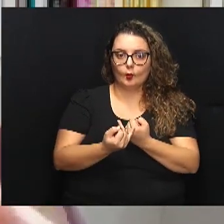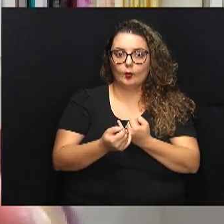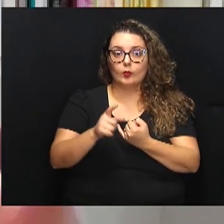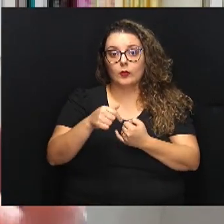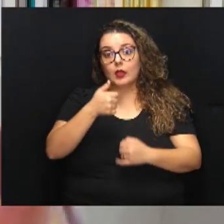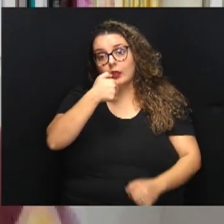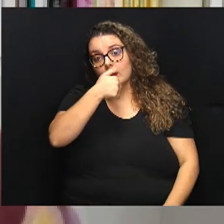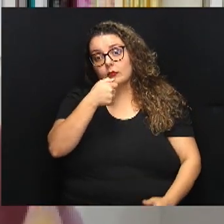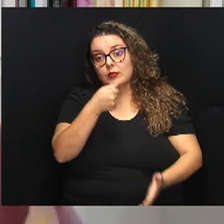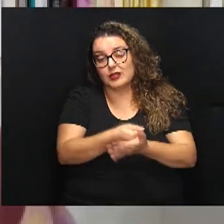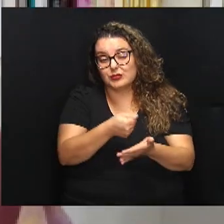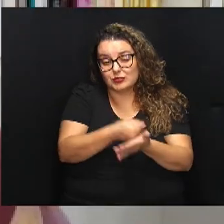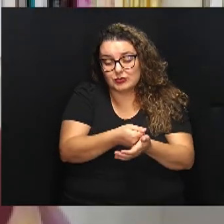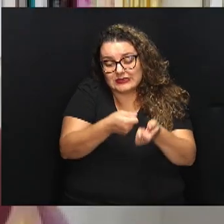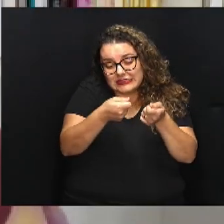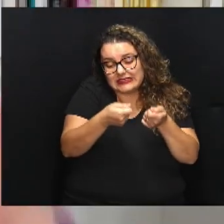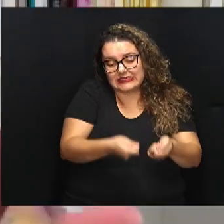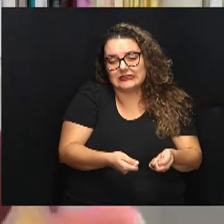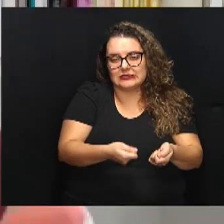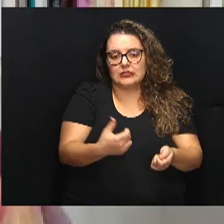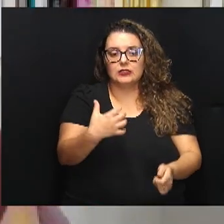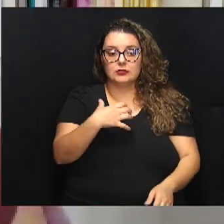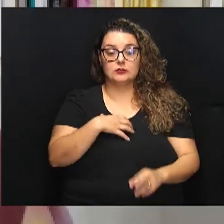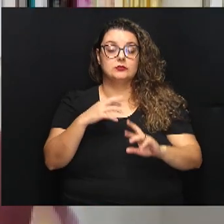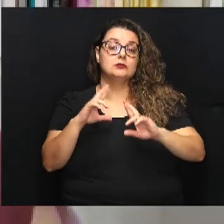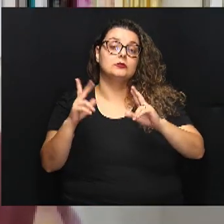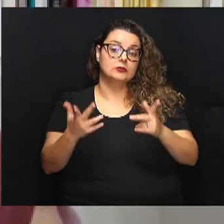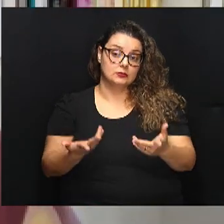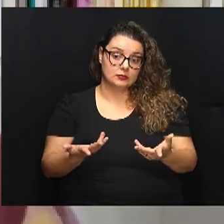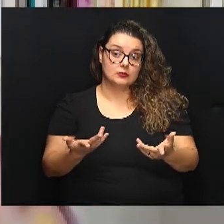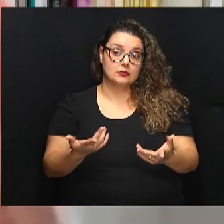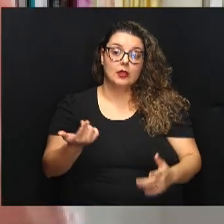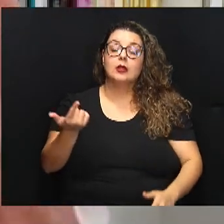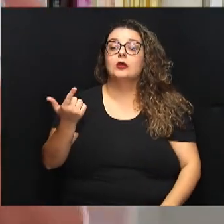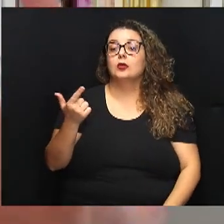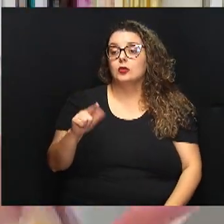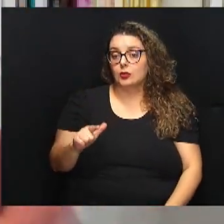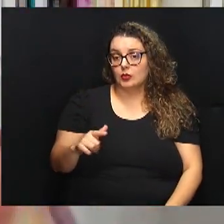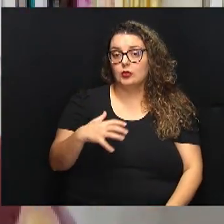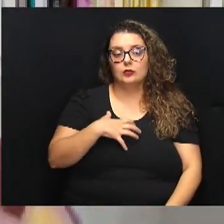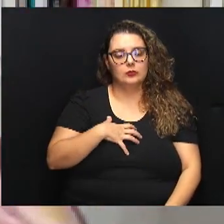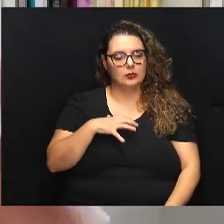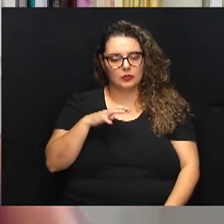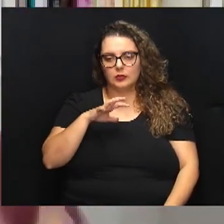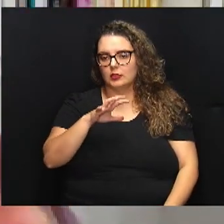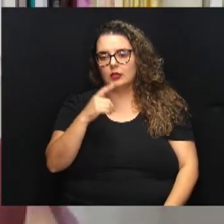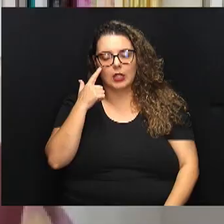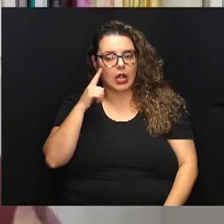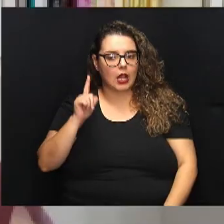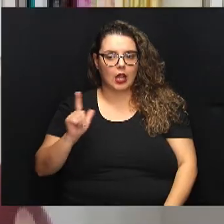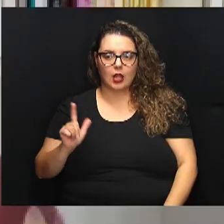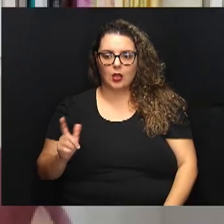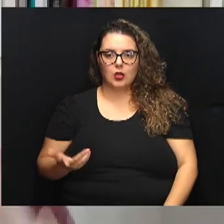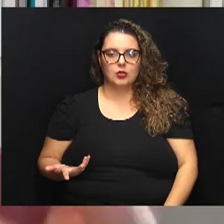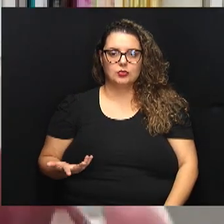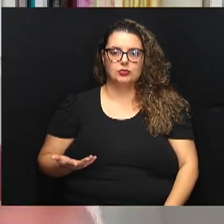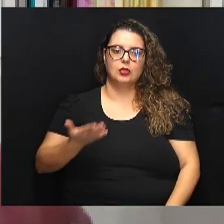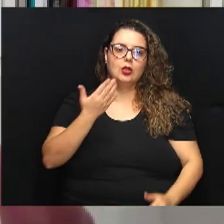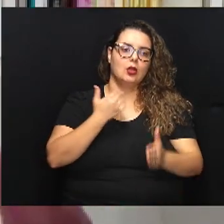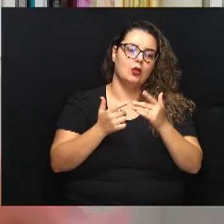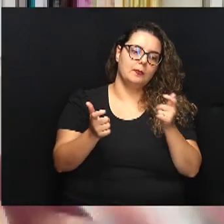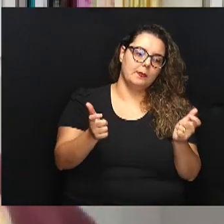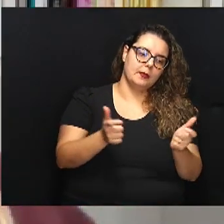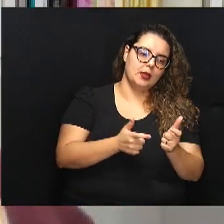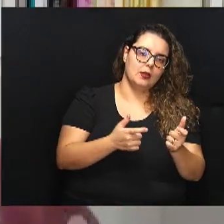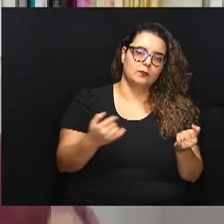dieta forçada, de um jeito diferente, mas elas continuam com a mesma lógica, tem que comer menos